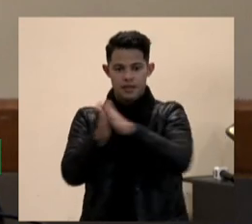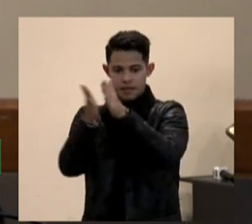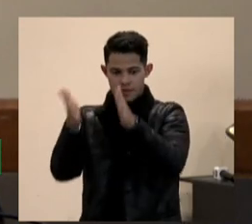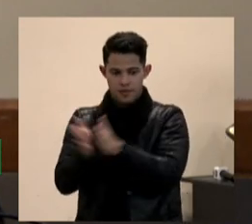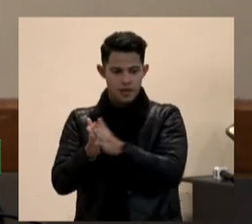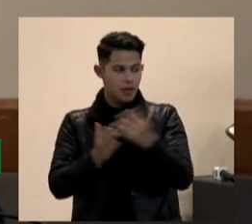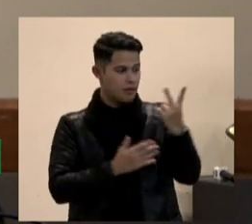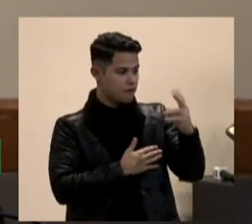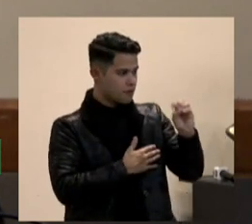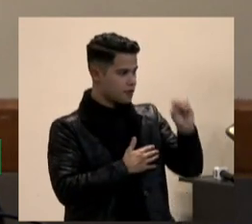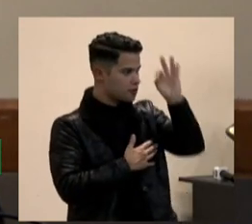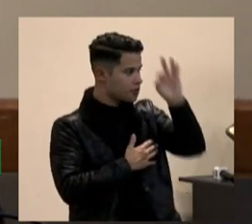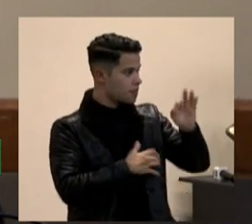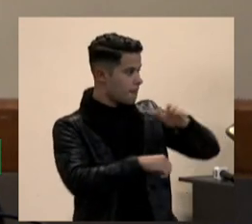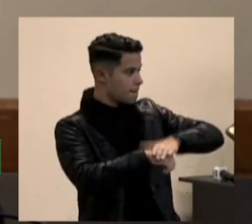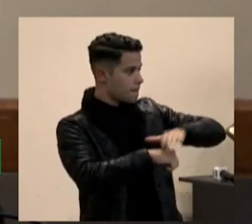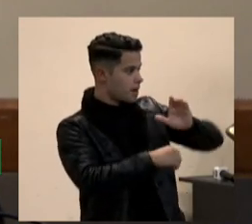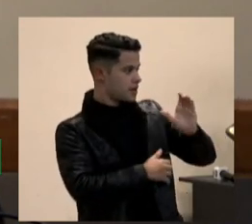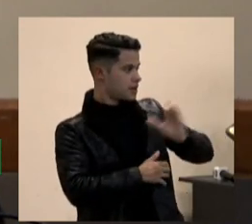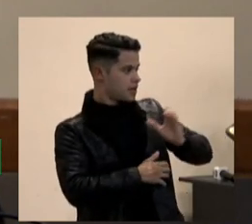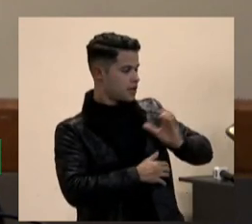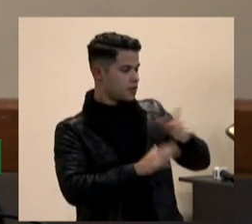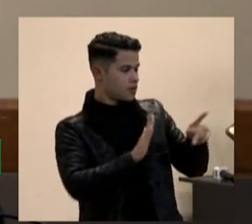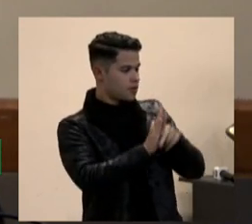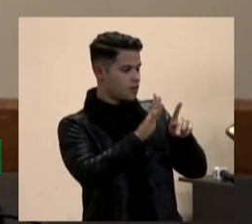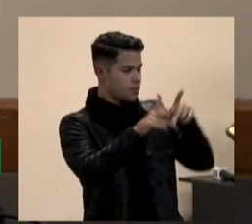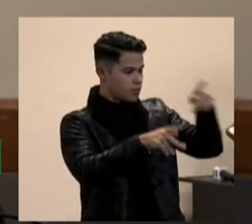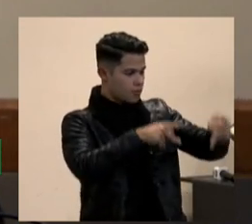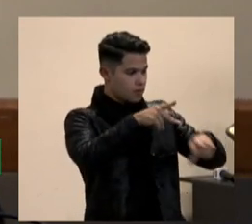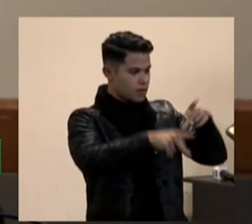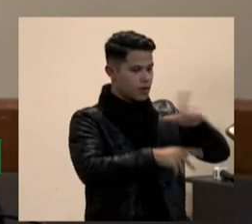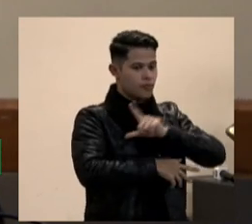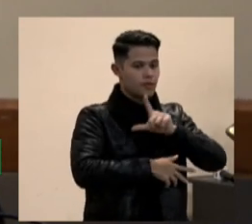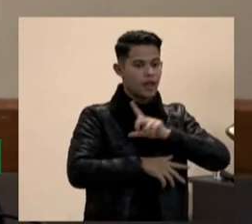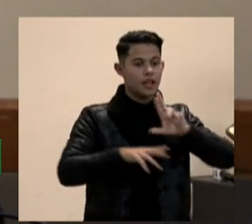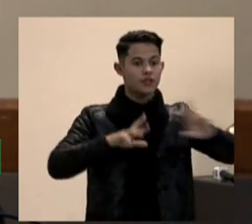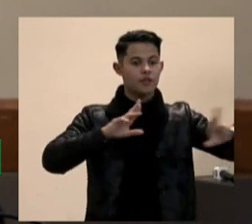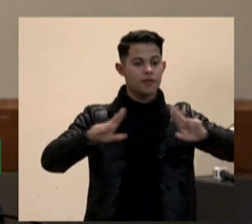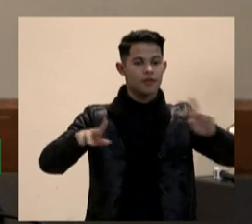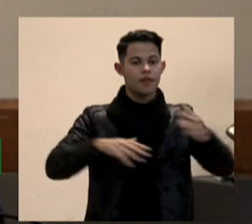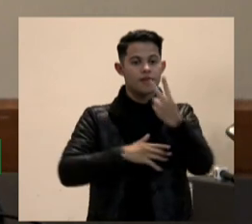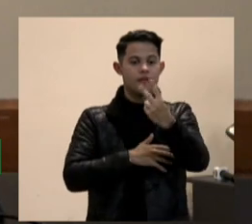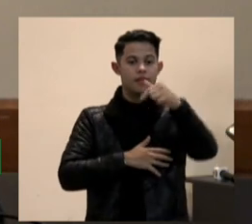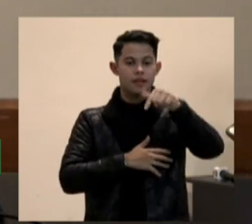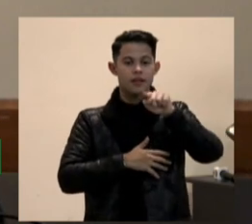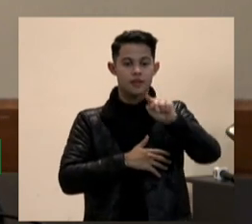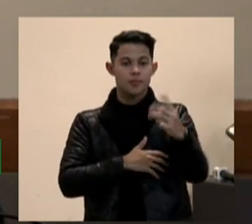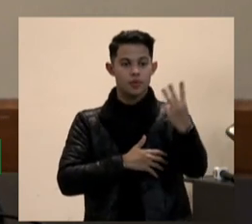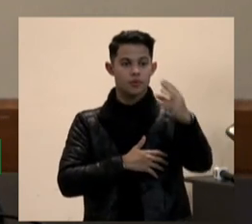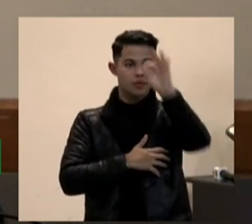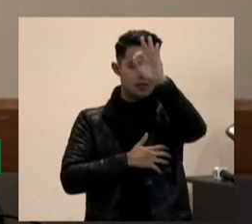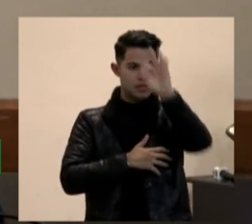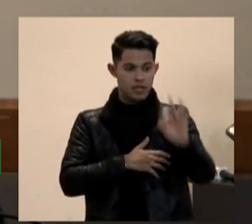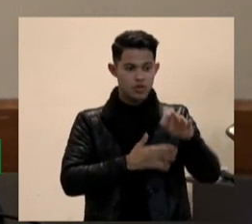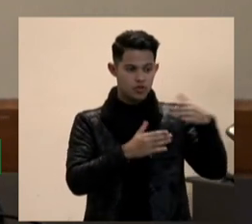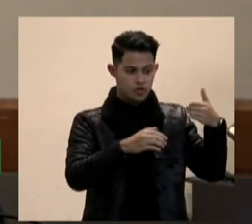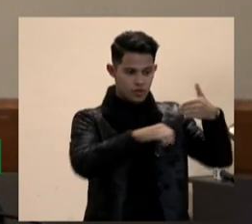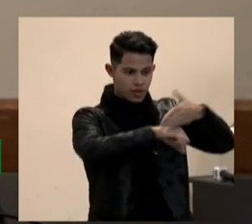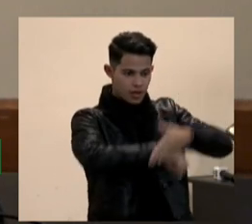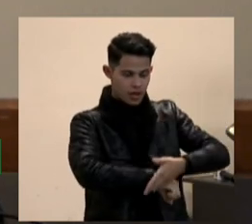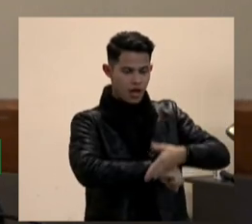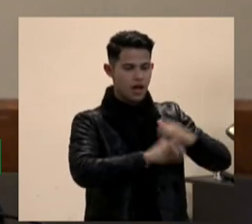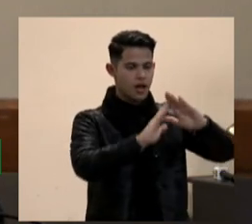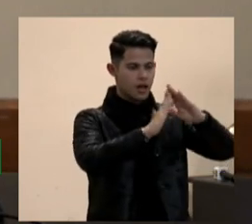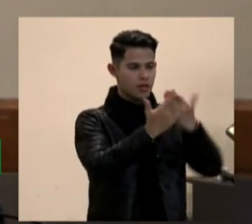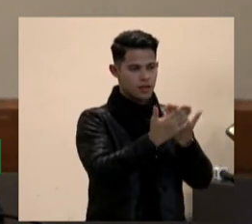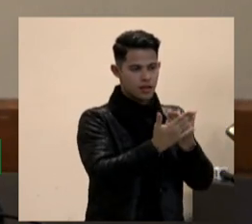20% mais ricos, né, da população têm uma diferença de 27,3% percentuais de acesso à